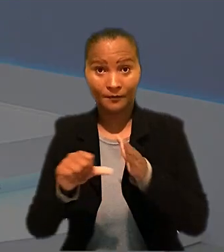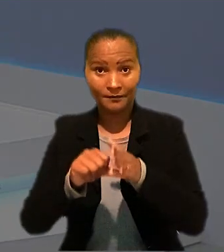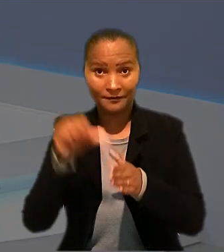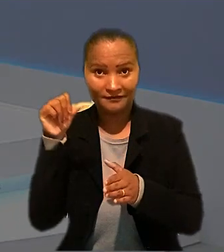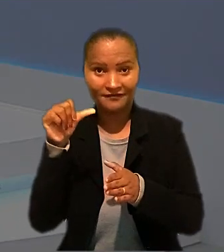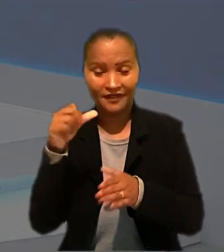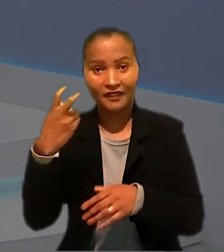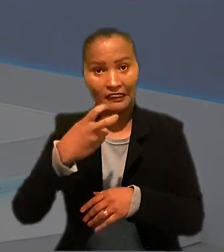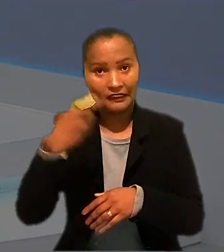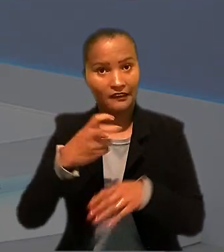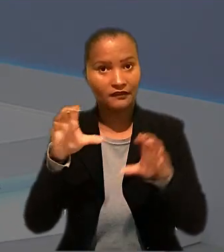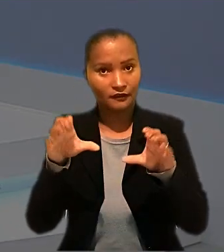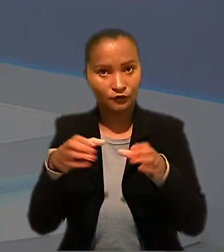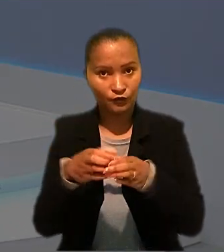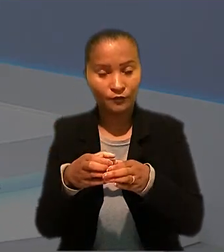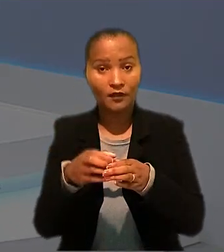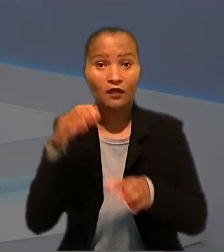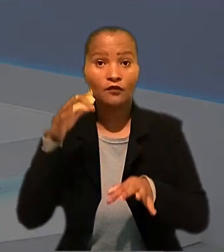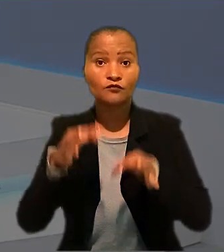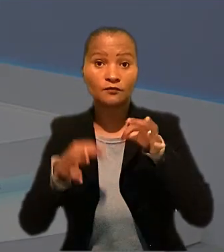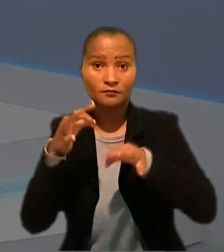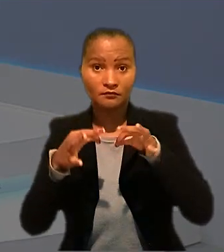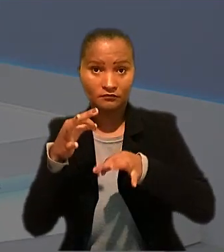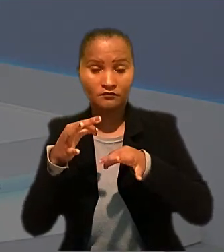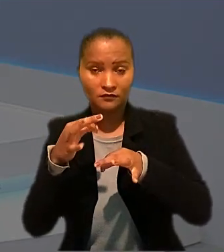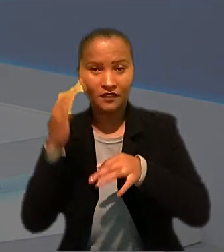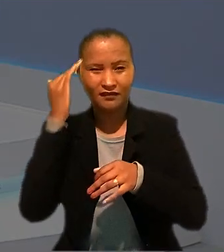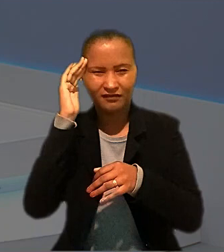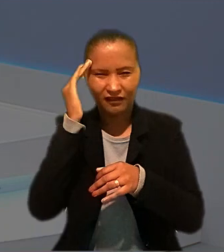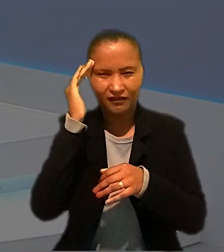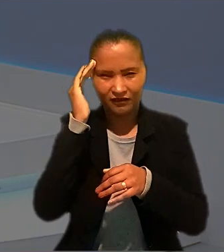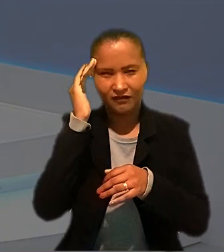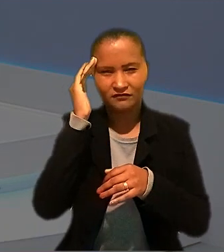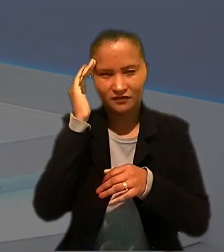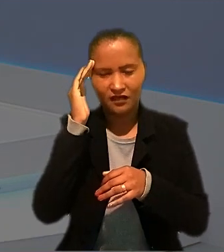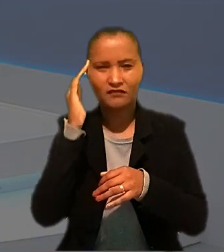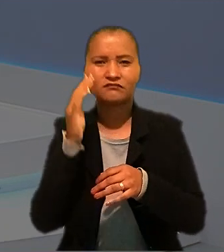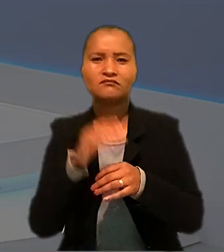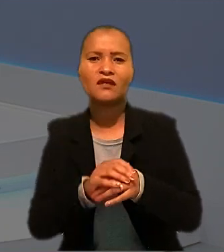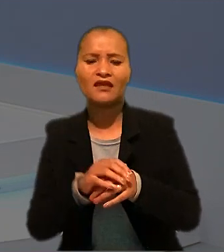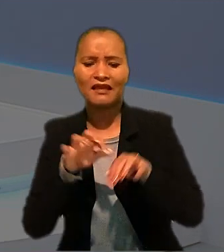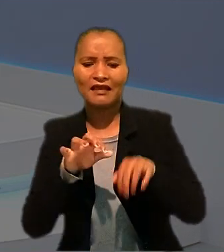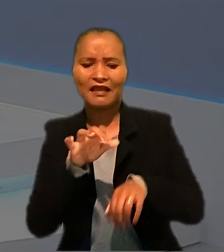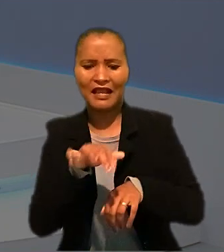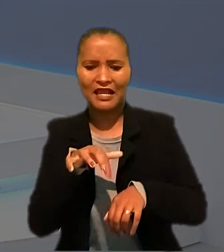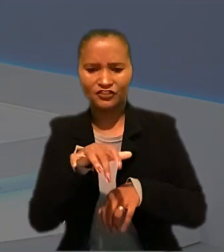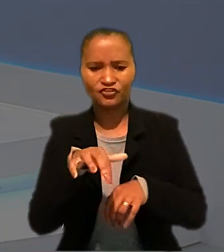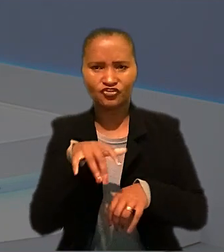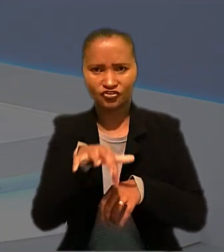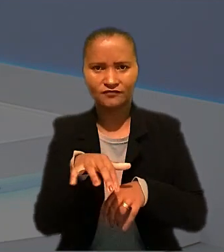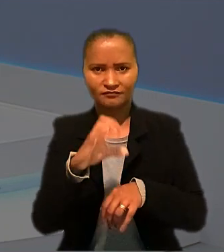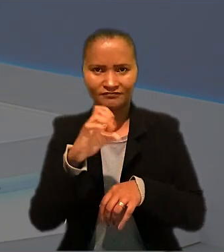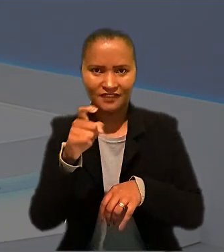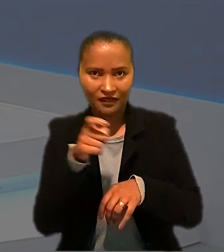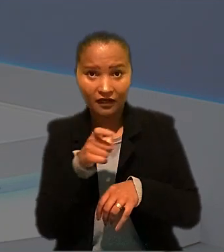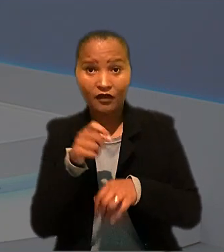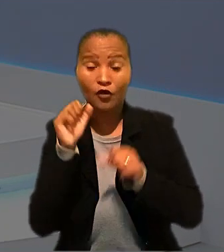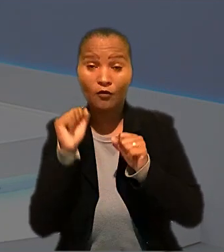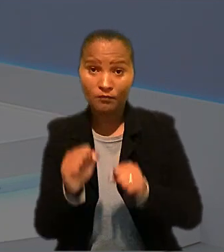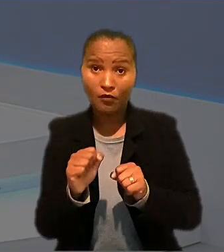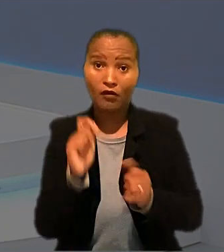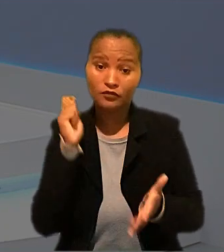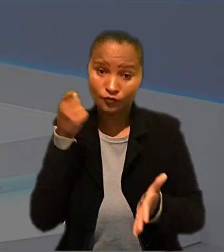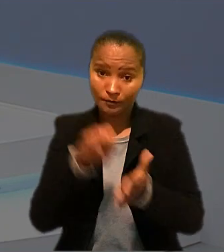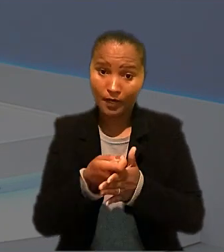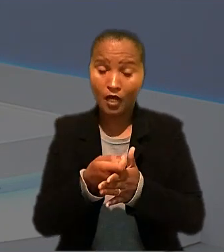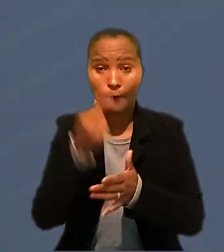O primeiro destaque é da 5ª Turma. Os ministros entenderam que o exercício de função de caixa da Caixa Econômica Federal pode ser